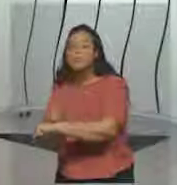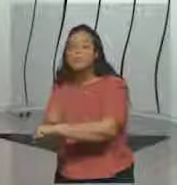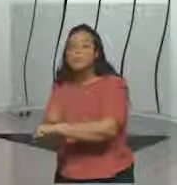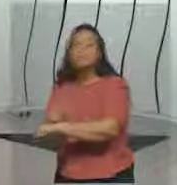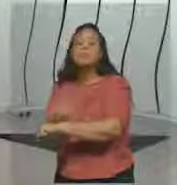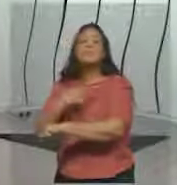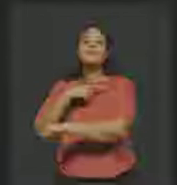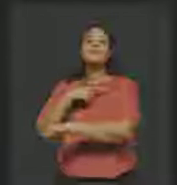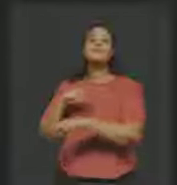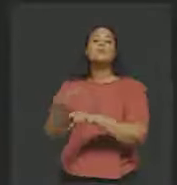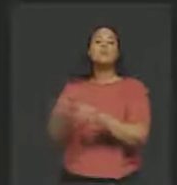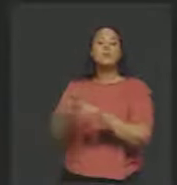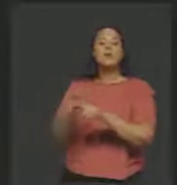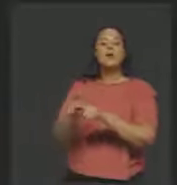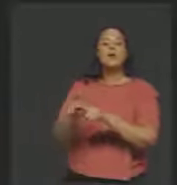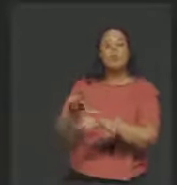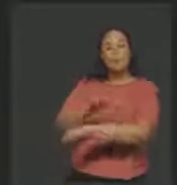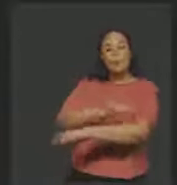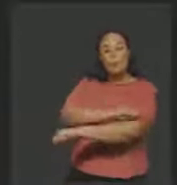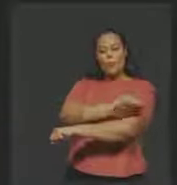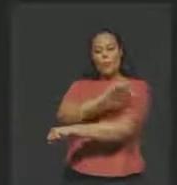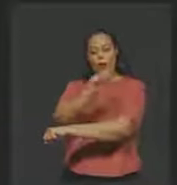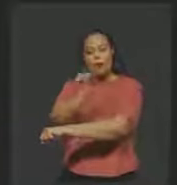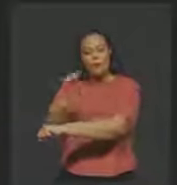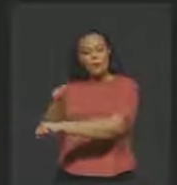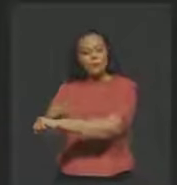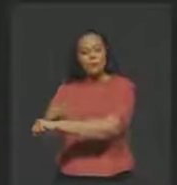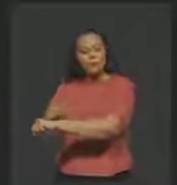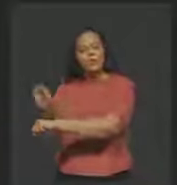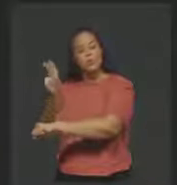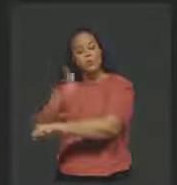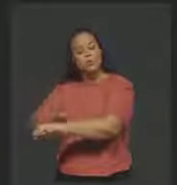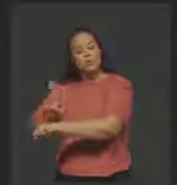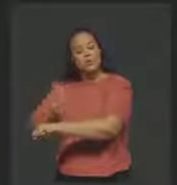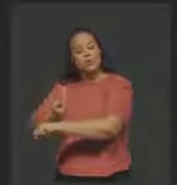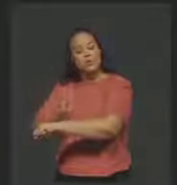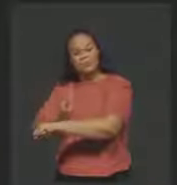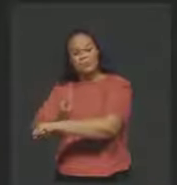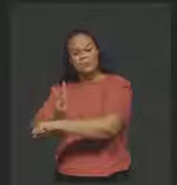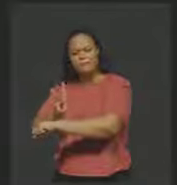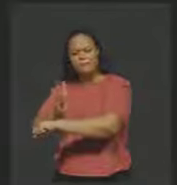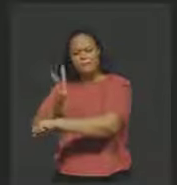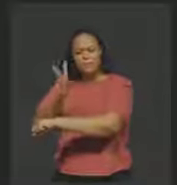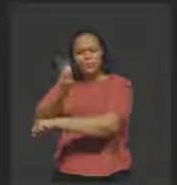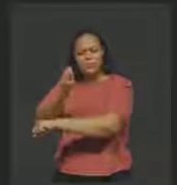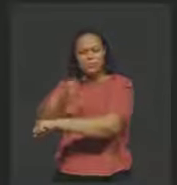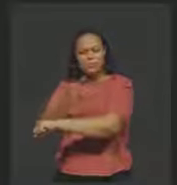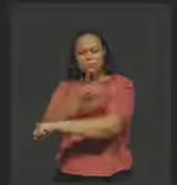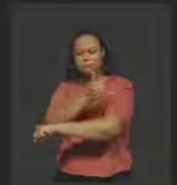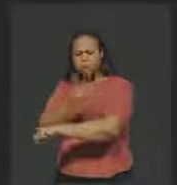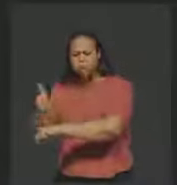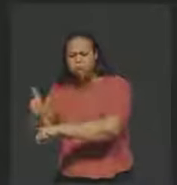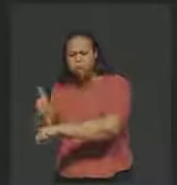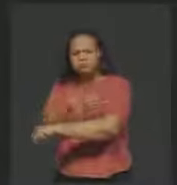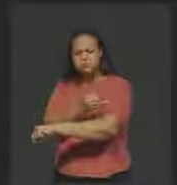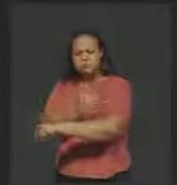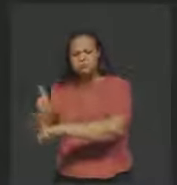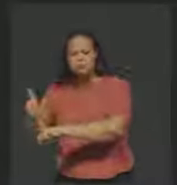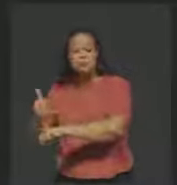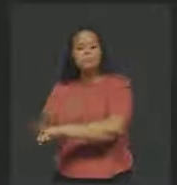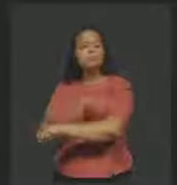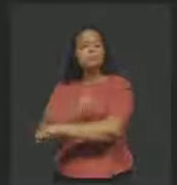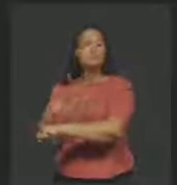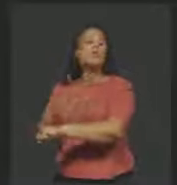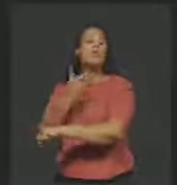E temos o amperímetro, que esse já é utilizado para medir a intensidade da corrente elétrica, né, que passa por um